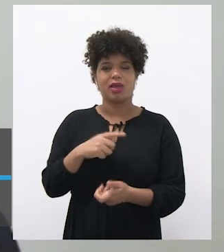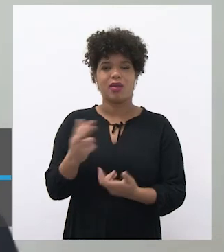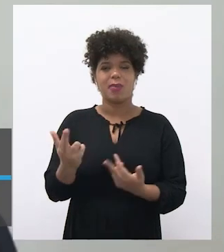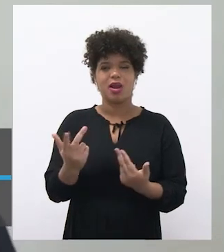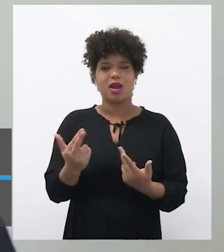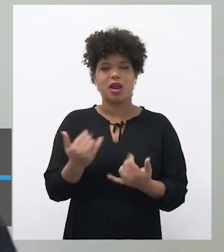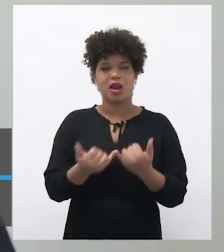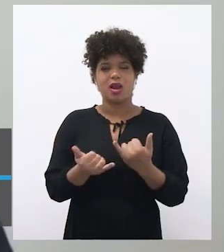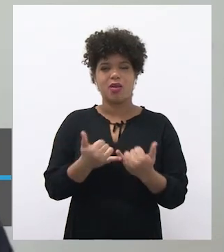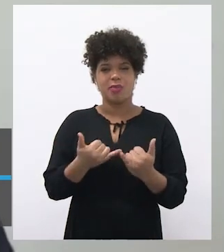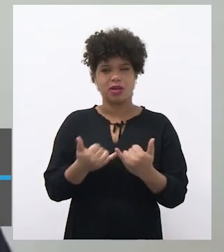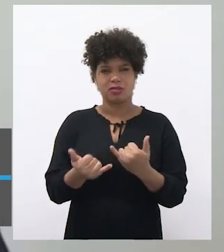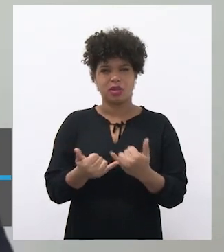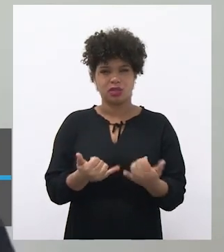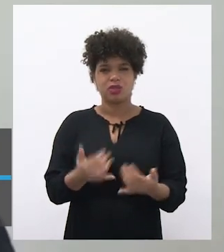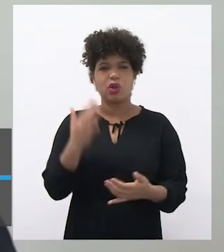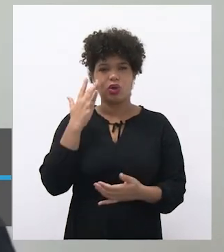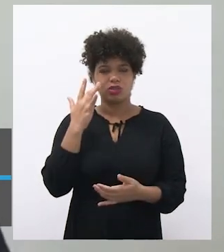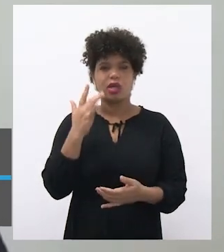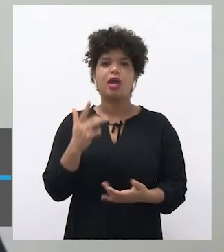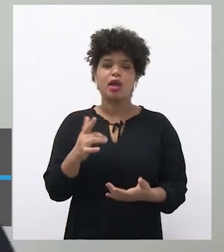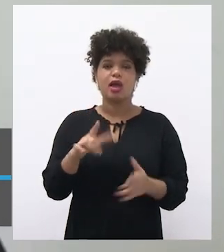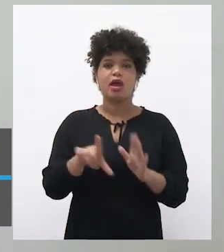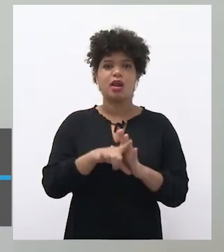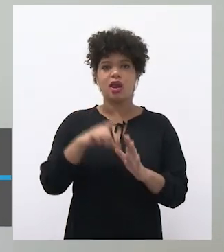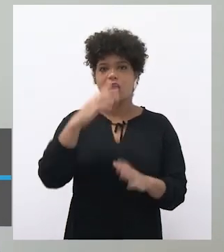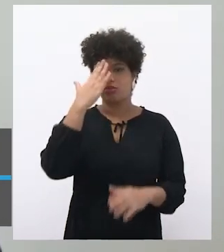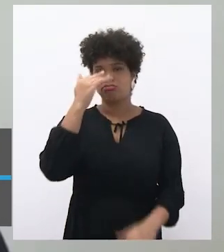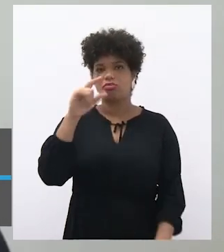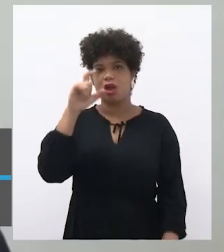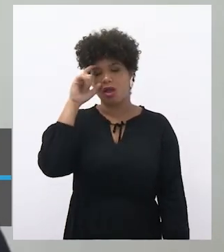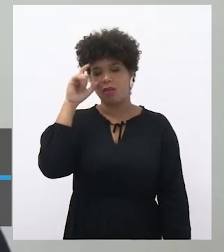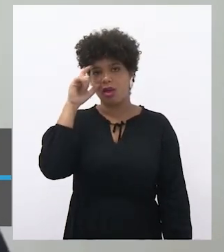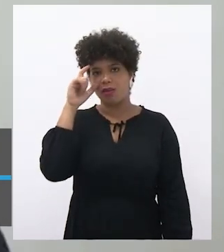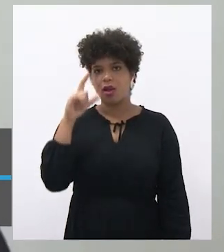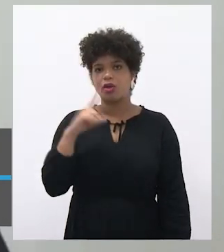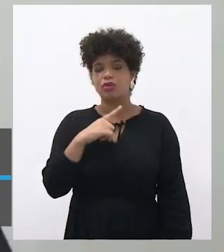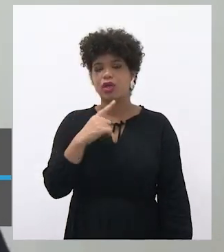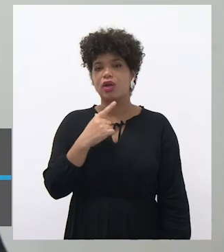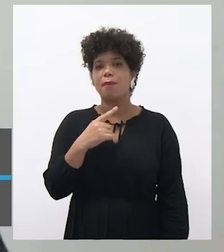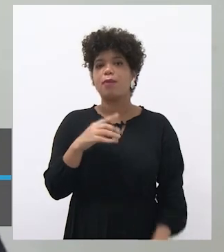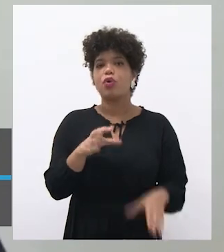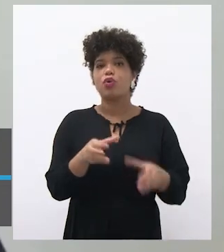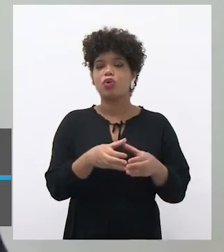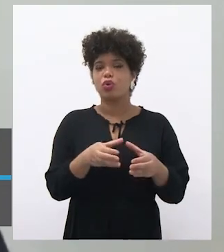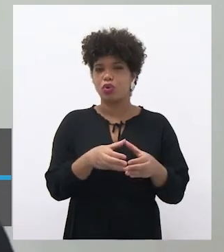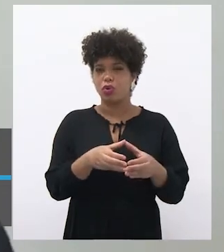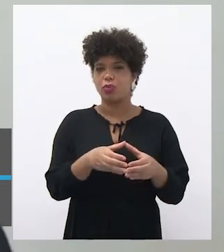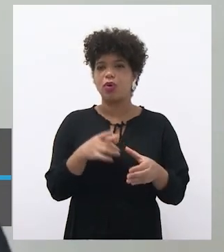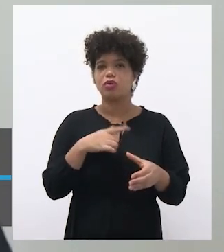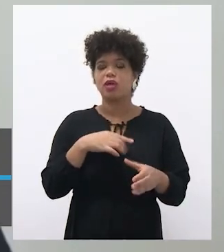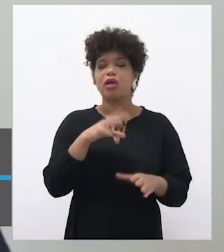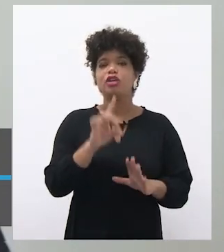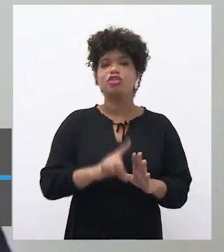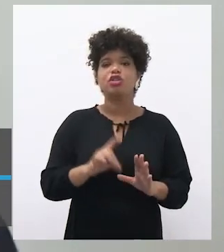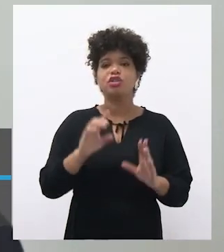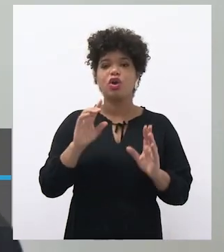relacionadas à igualdade de gênero elas não sejam uma prioridade, ou porque desafiam o interesse de grupos hegemônicos,